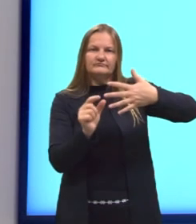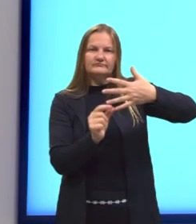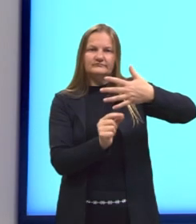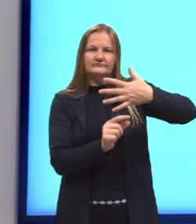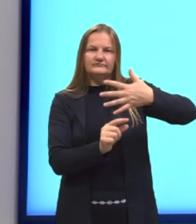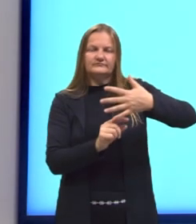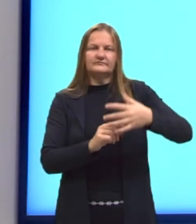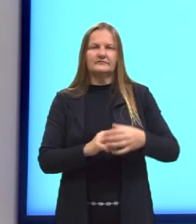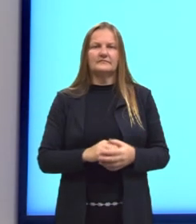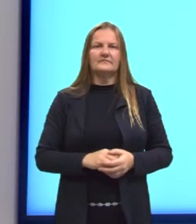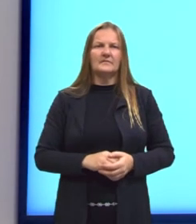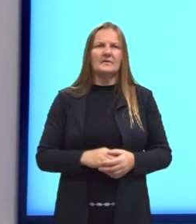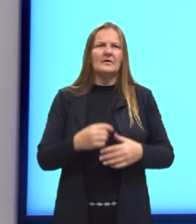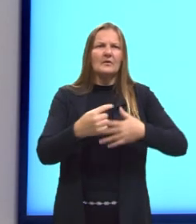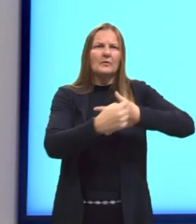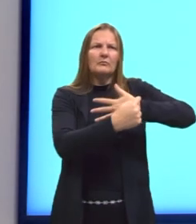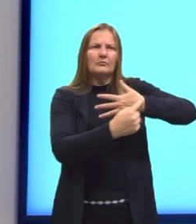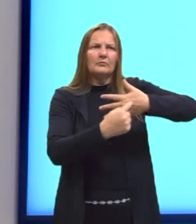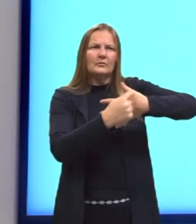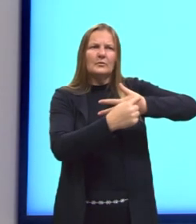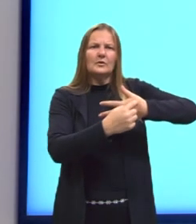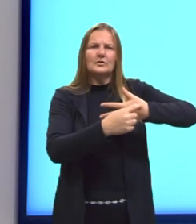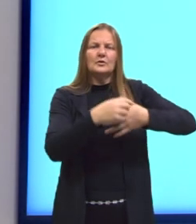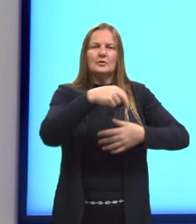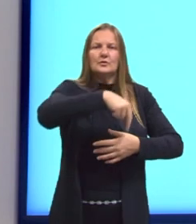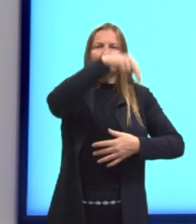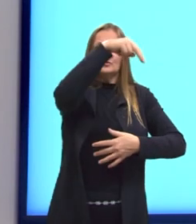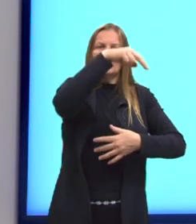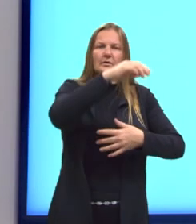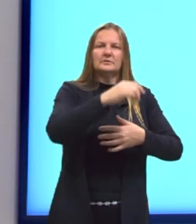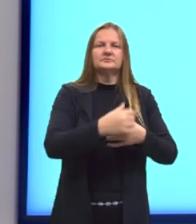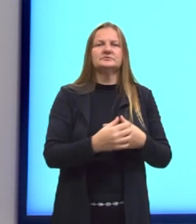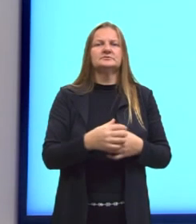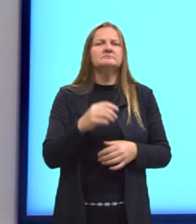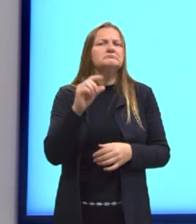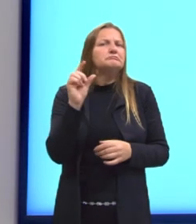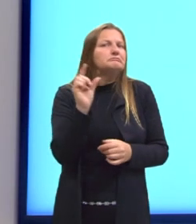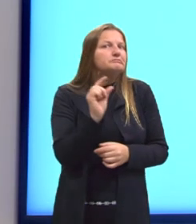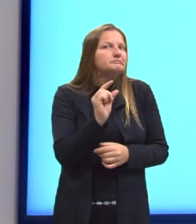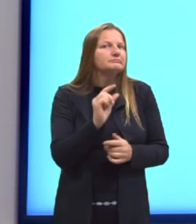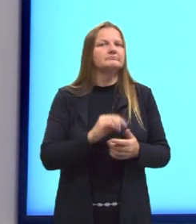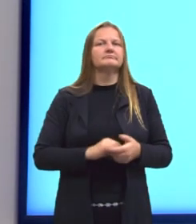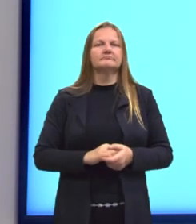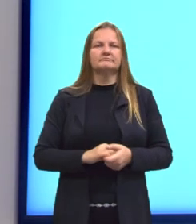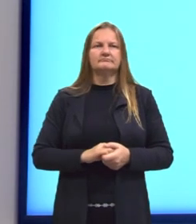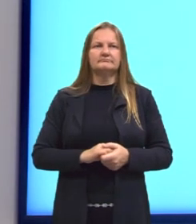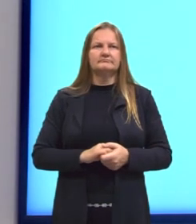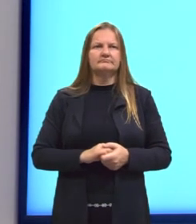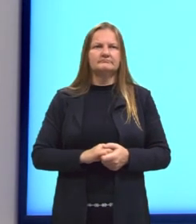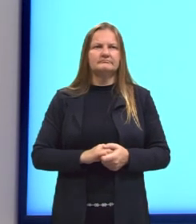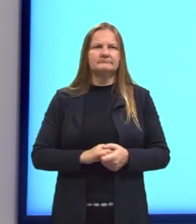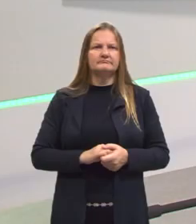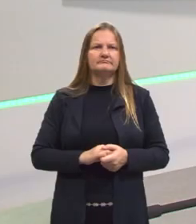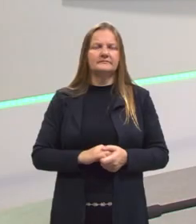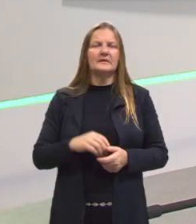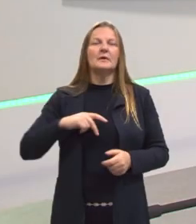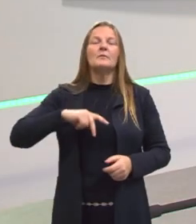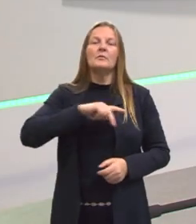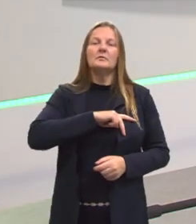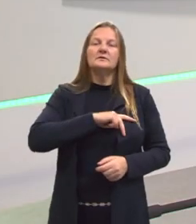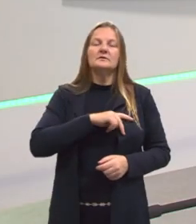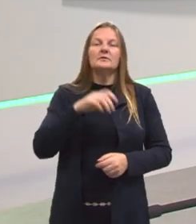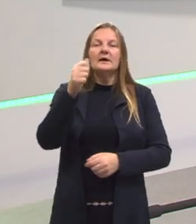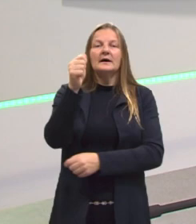algumas áreas com pouquíssimas pessoas não é um habitantes por quilômetro quadrado ou até menos tá população absoluta